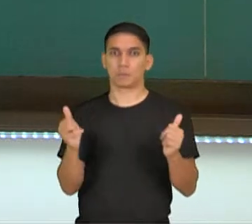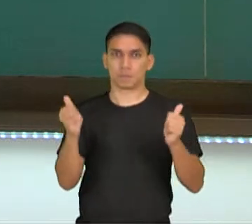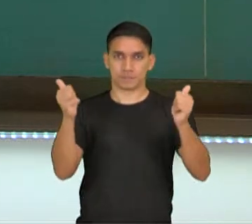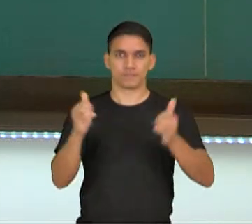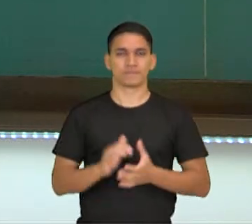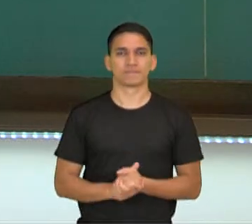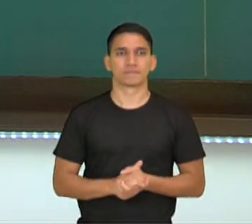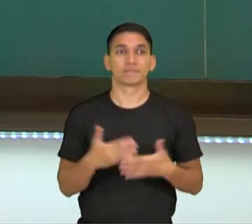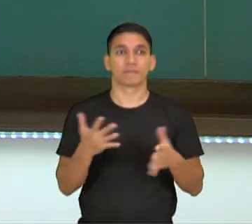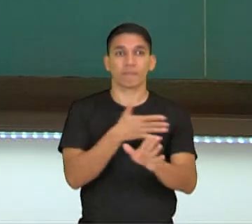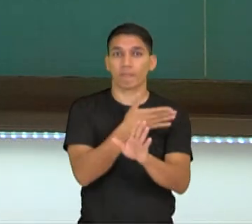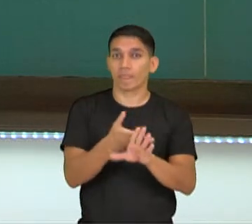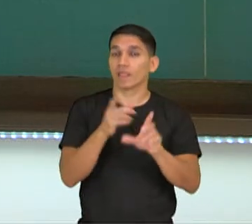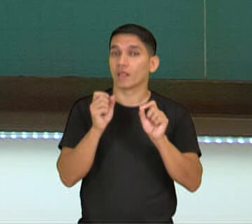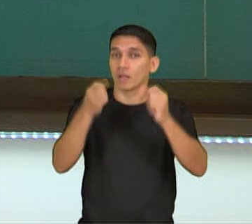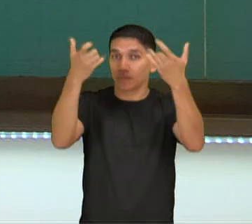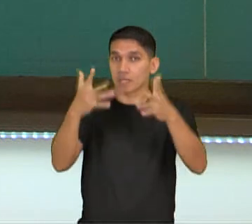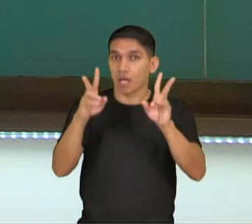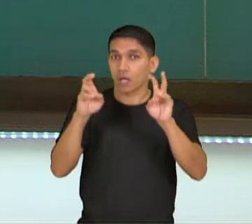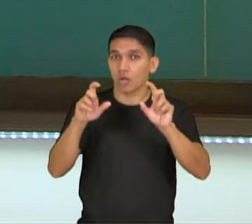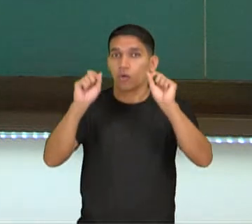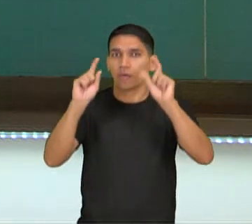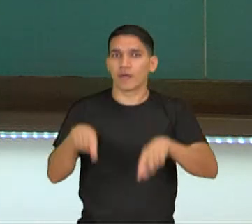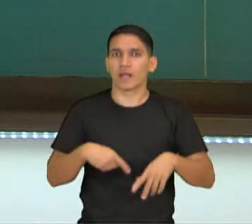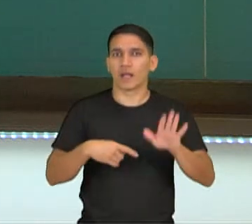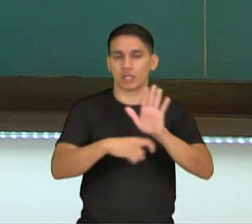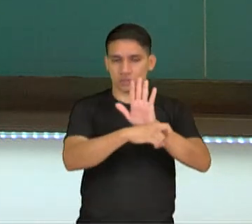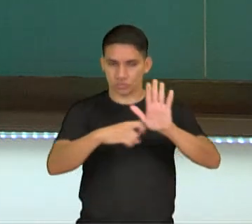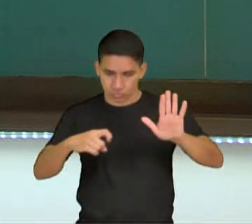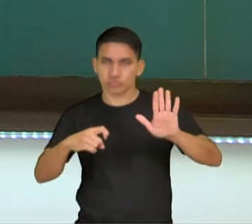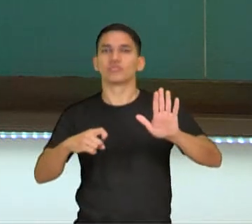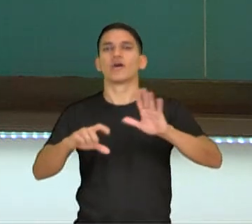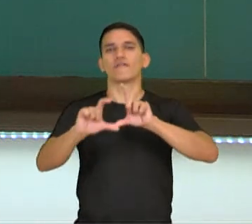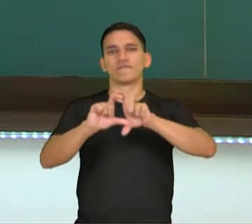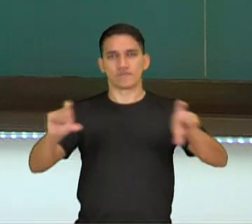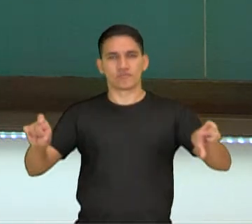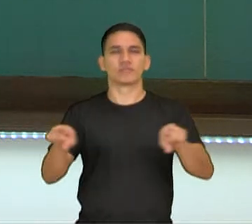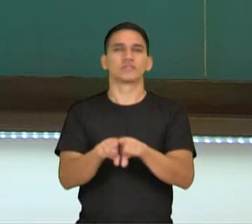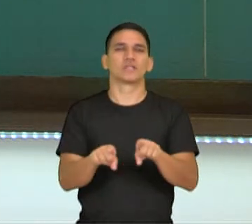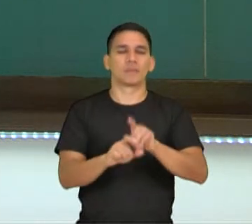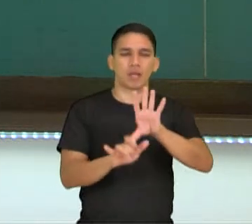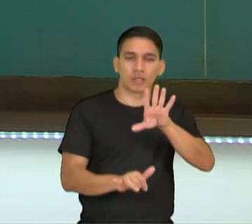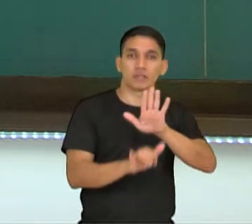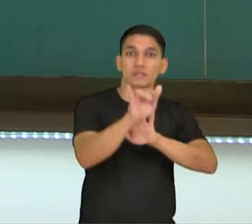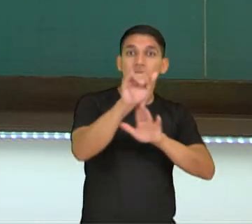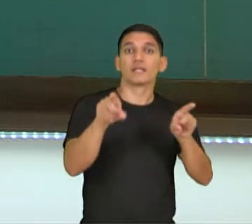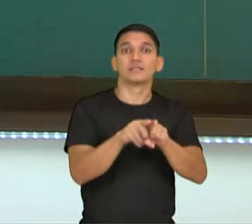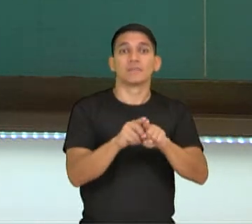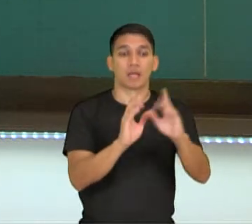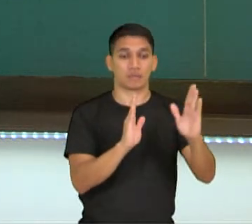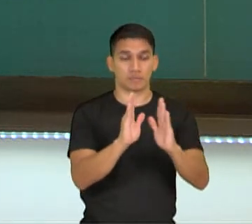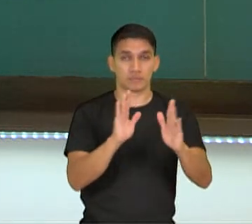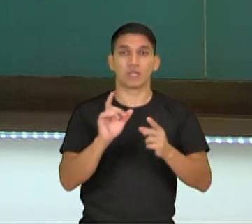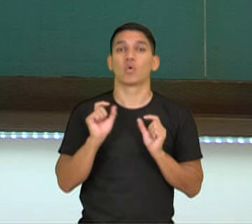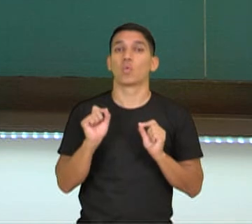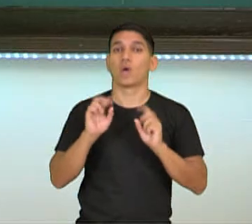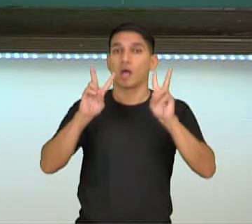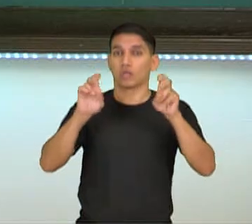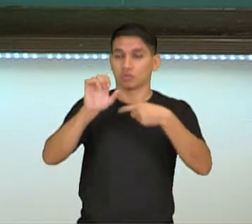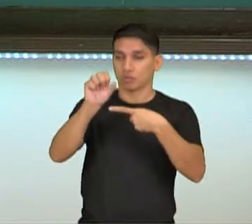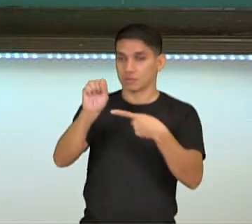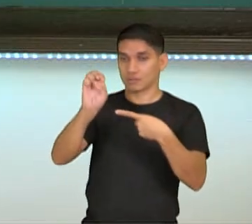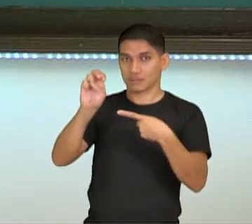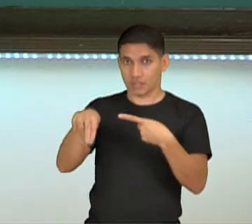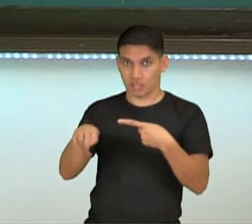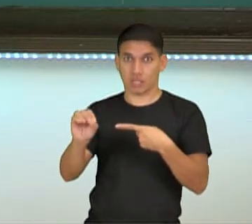Então, nessa aula nós falamos então sobre domínio de função, imagem de função, período da função, seno. Retomamos que